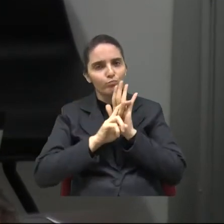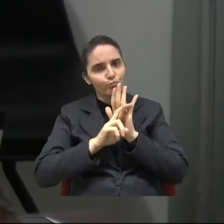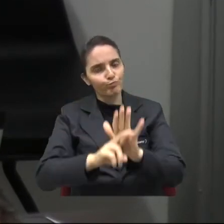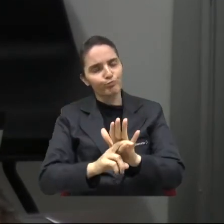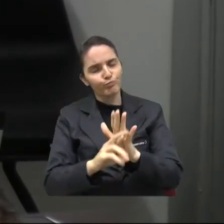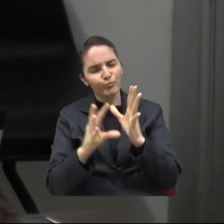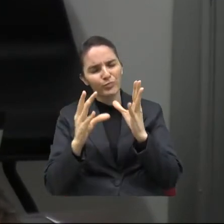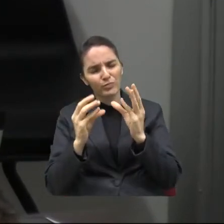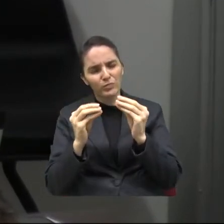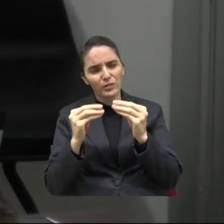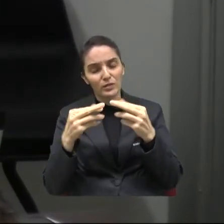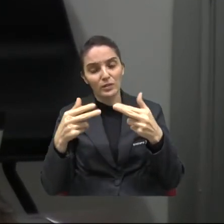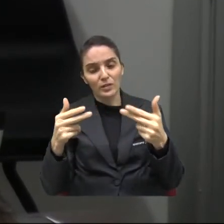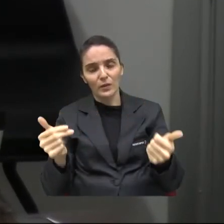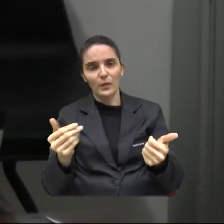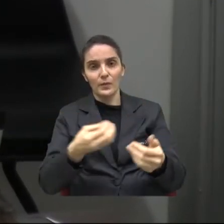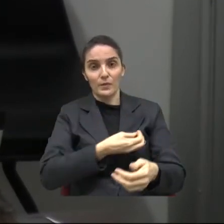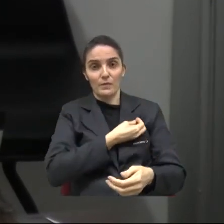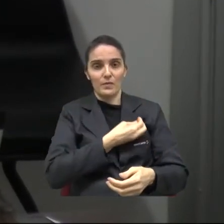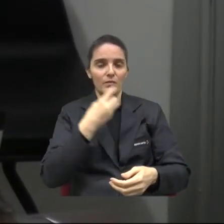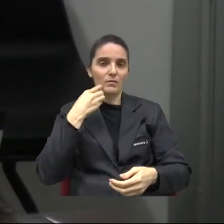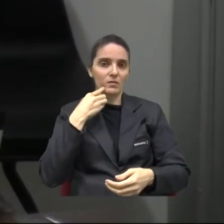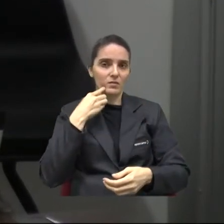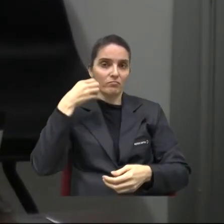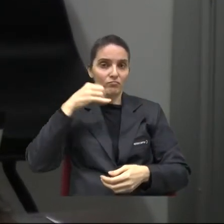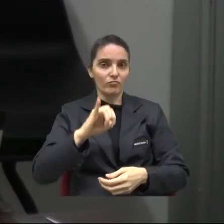Muito. Se hoje